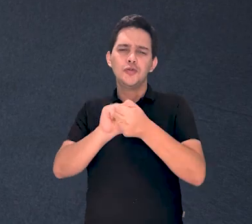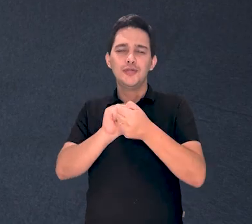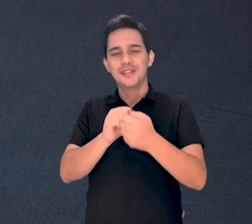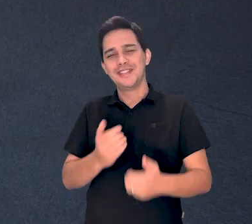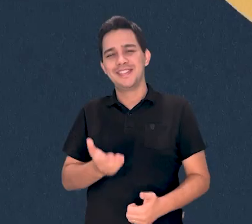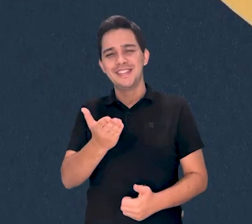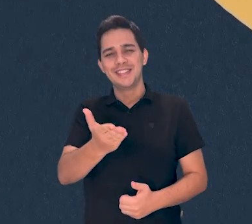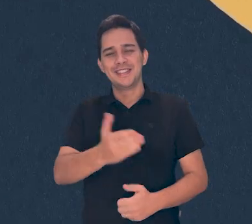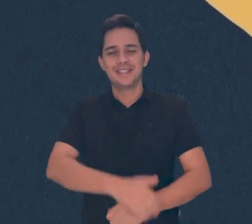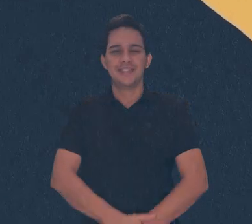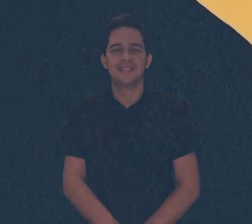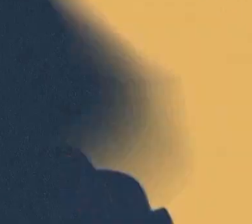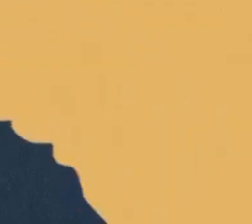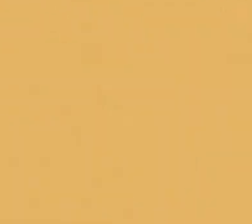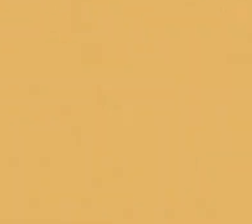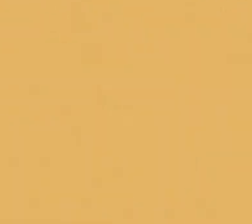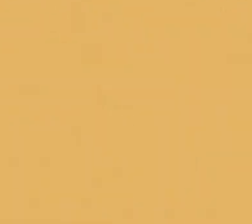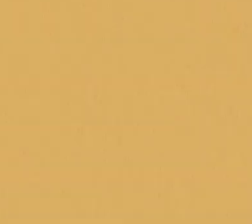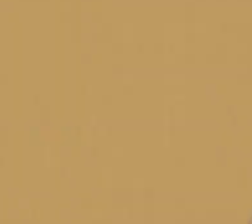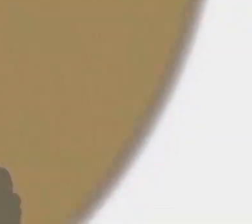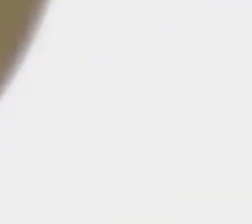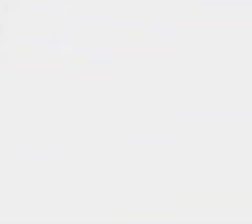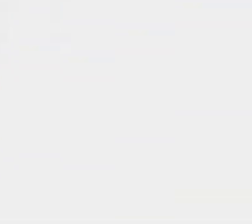perto de você é